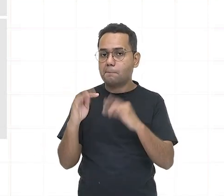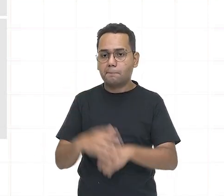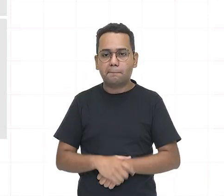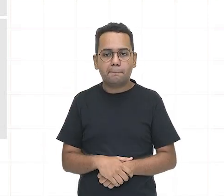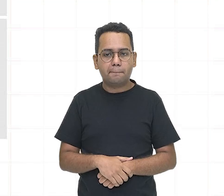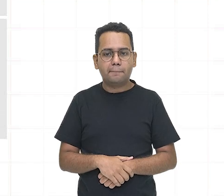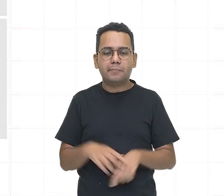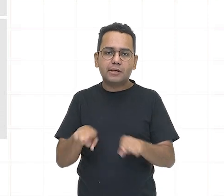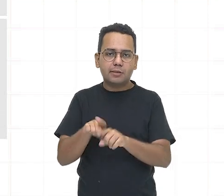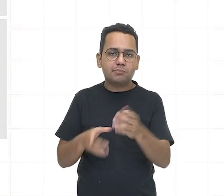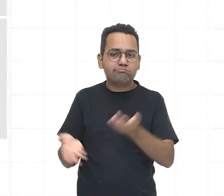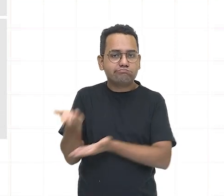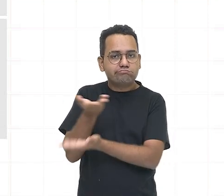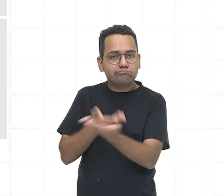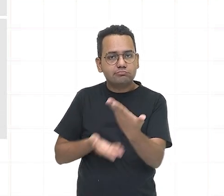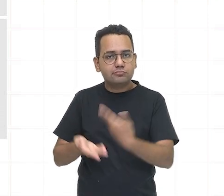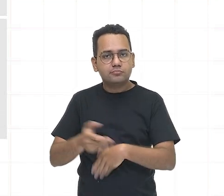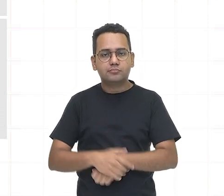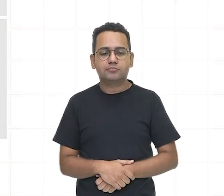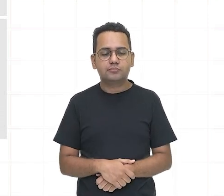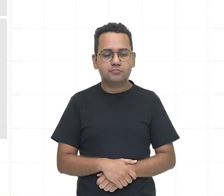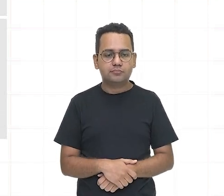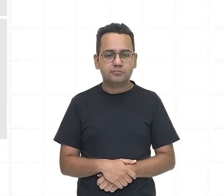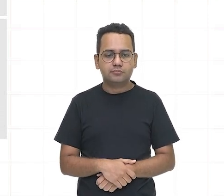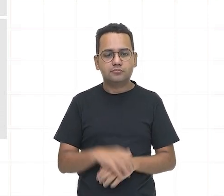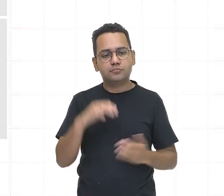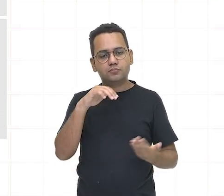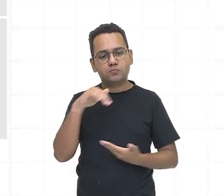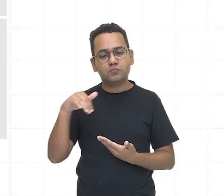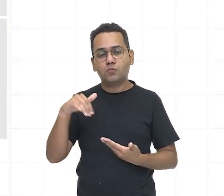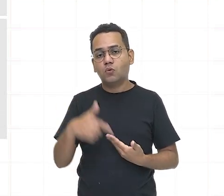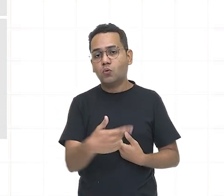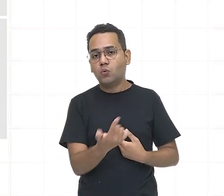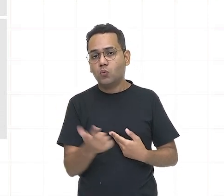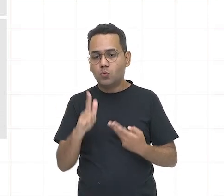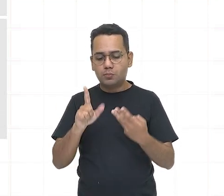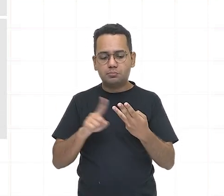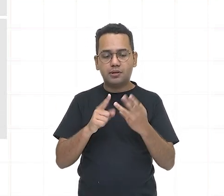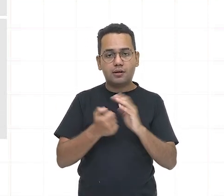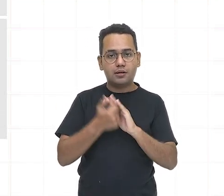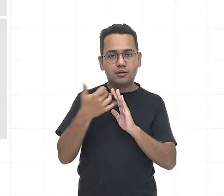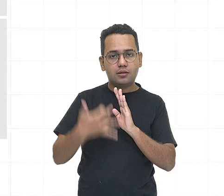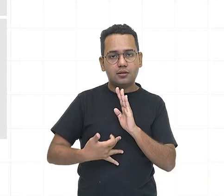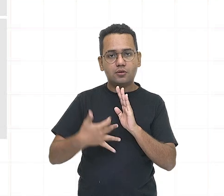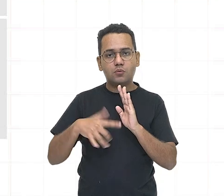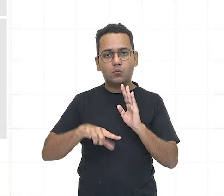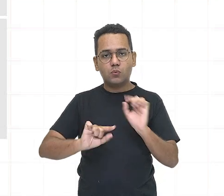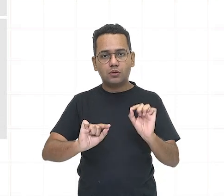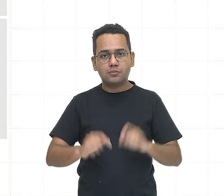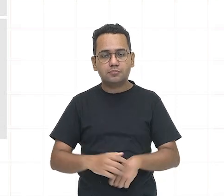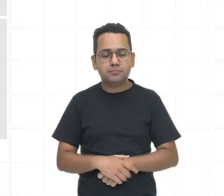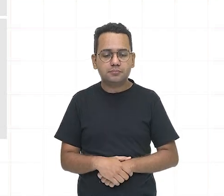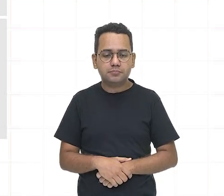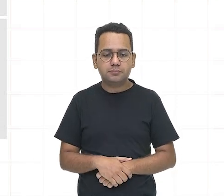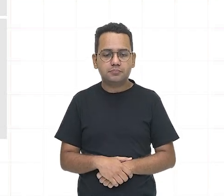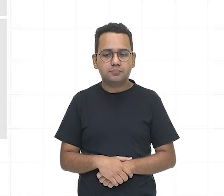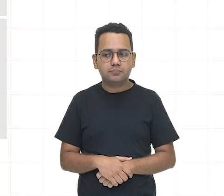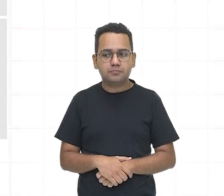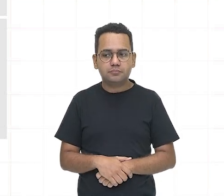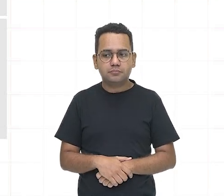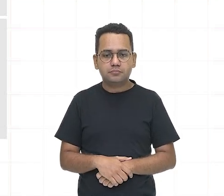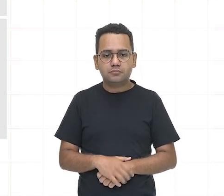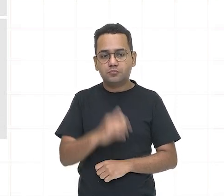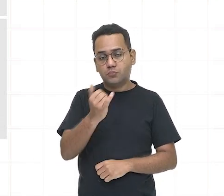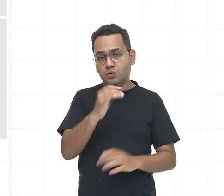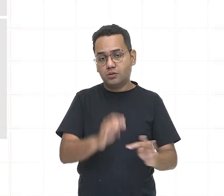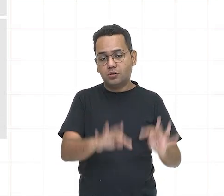de comunicação. Outros aspectos importantes aí da Europa, levando em consideração aí a importância da tecnologia e